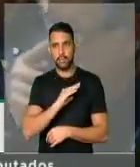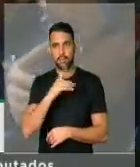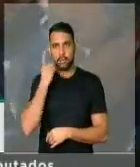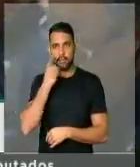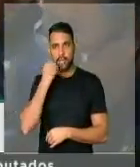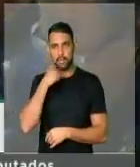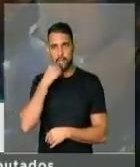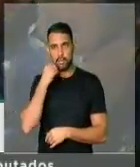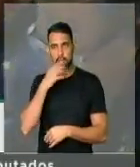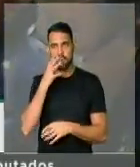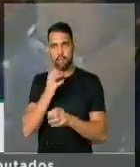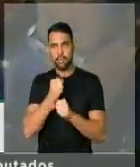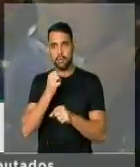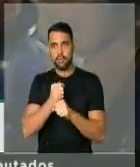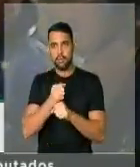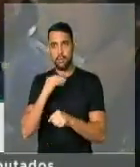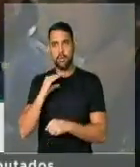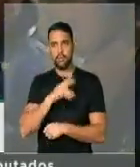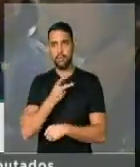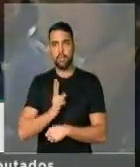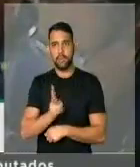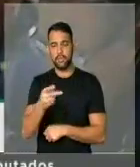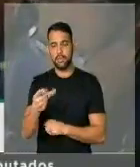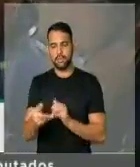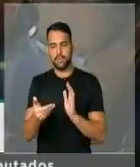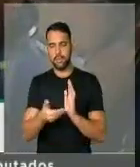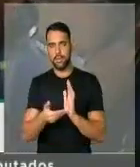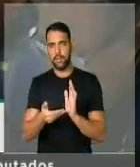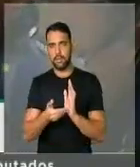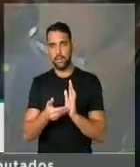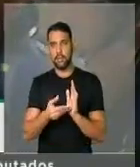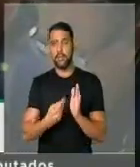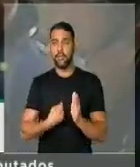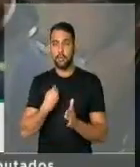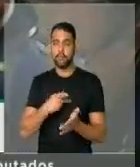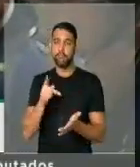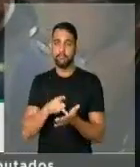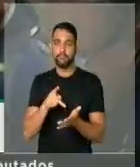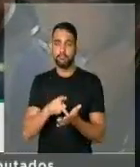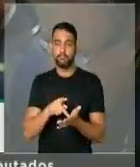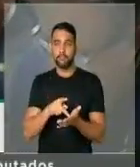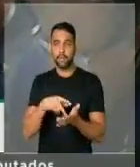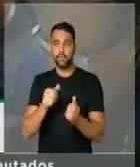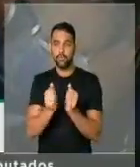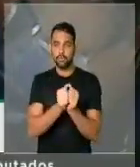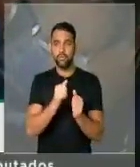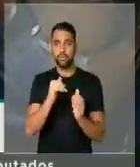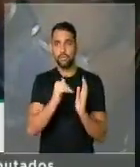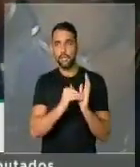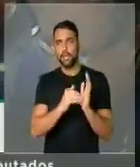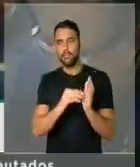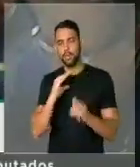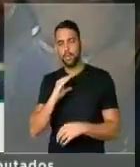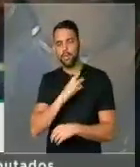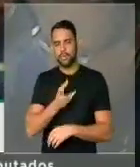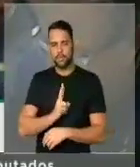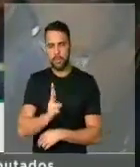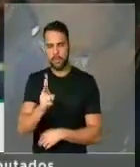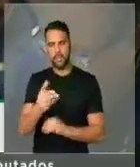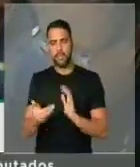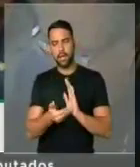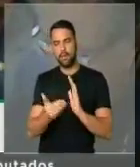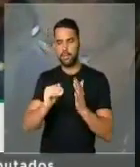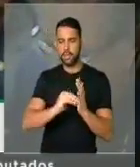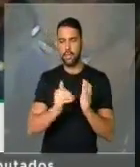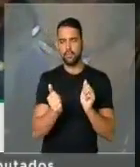mista de orçamento, uma comissão permanente dessa casa e, obviamente, com o Senado, mas uma comissão permanente da Câmara